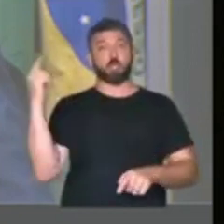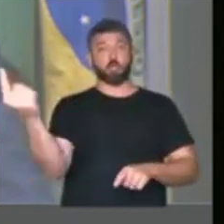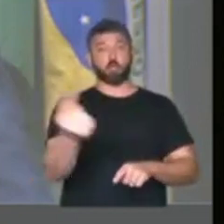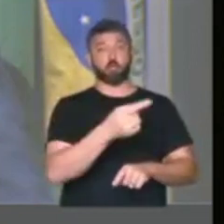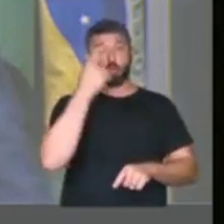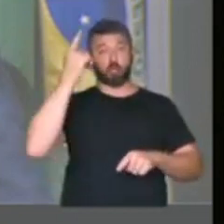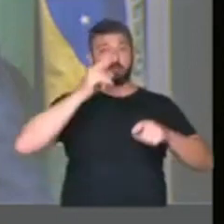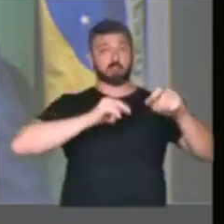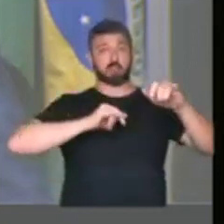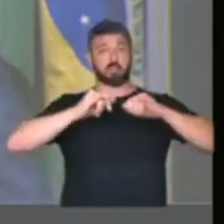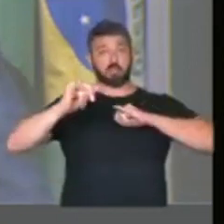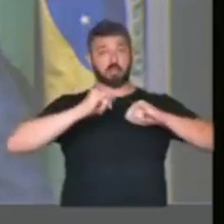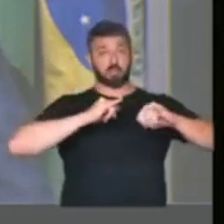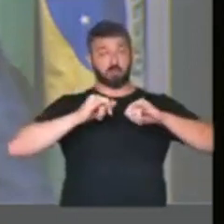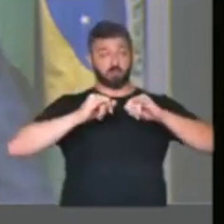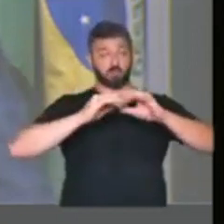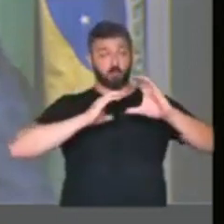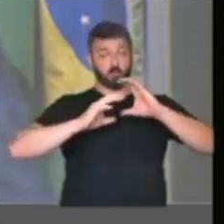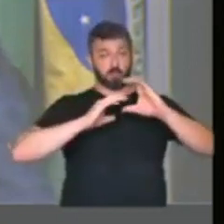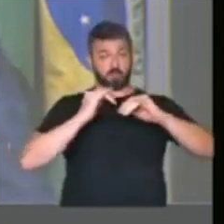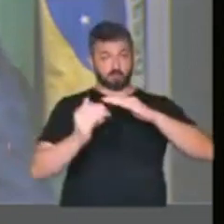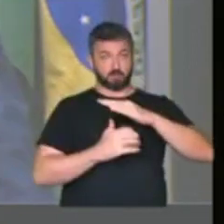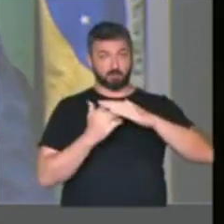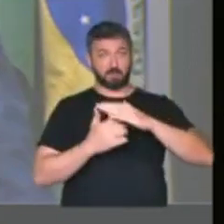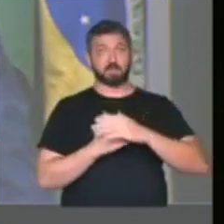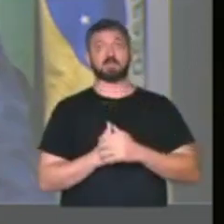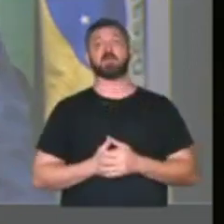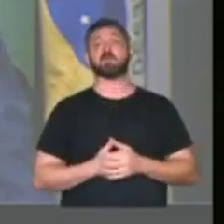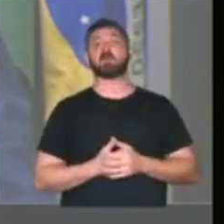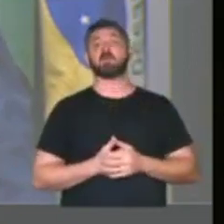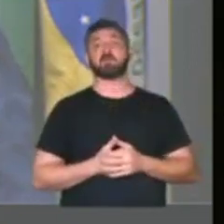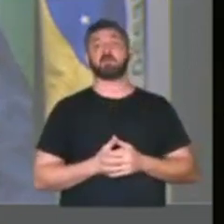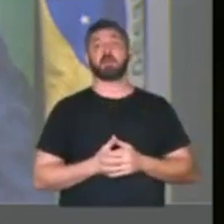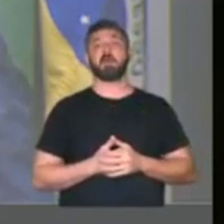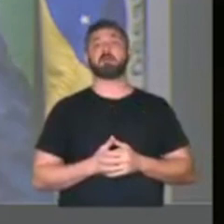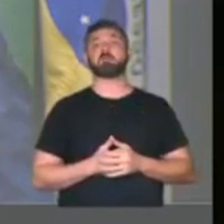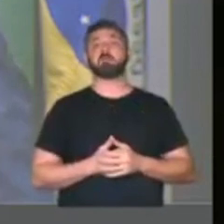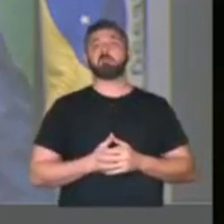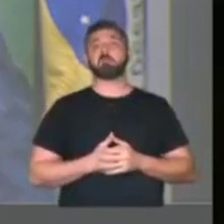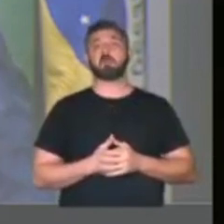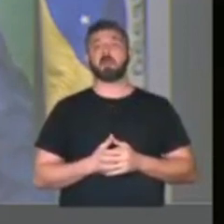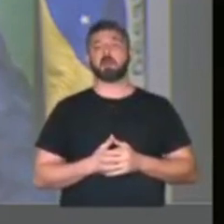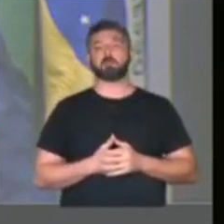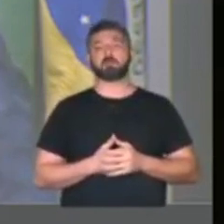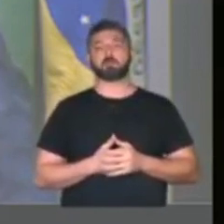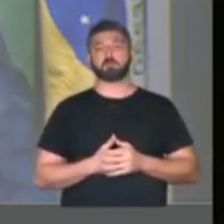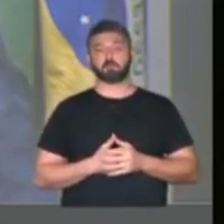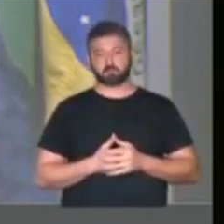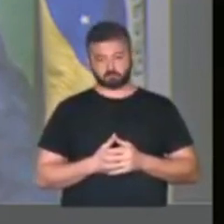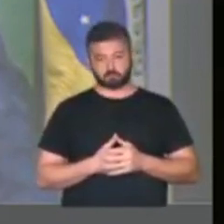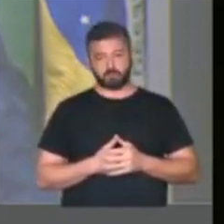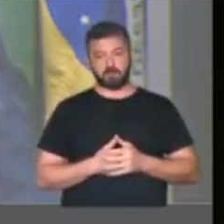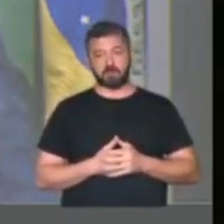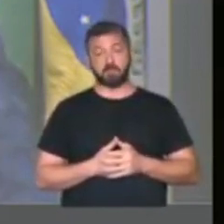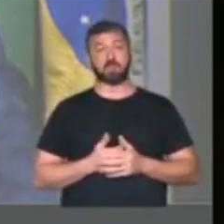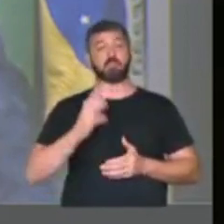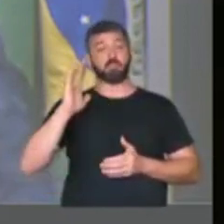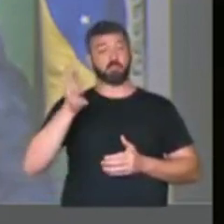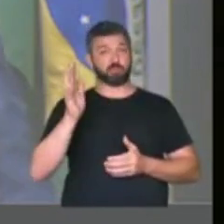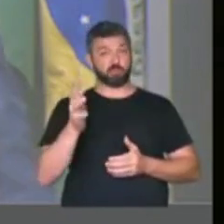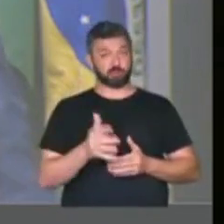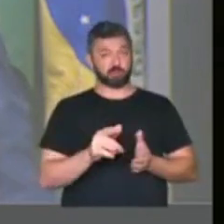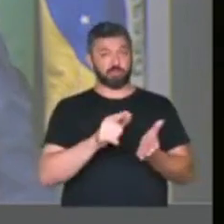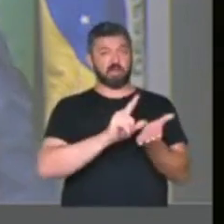grandes veículos de imprensa peço minuto para concluir presidente todos os vegans veículos de imprensa já fizeram